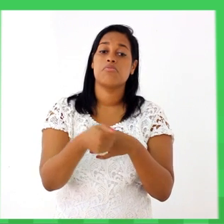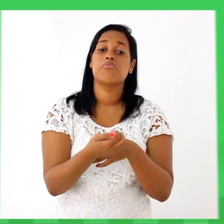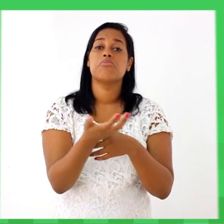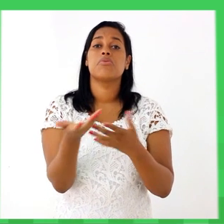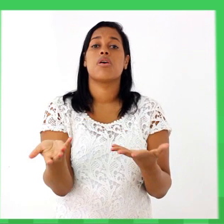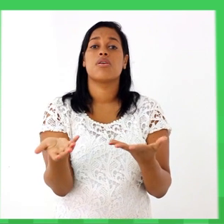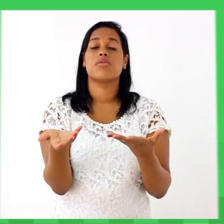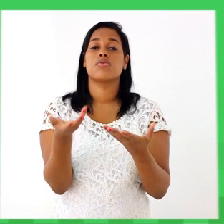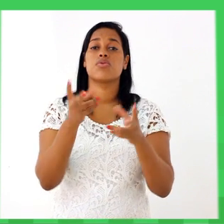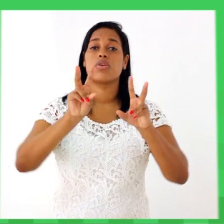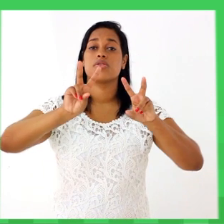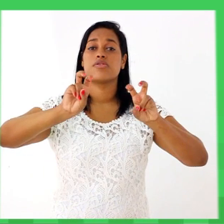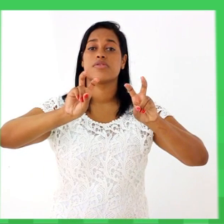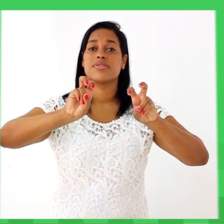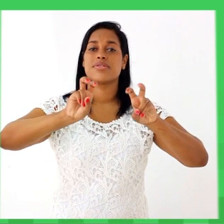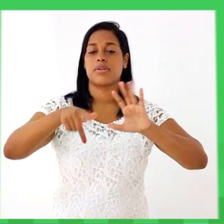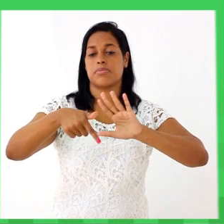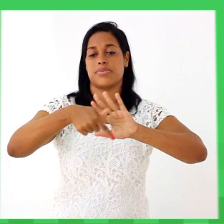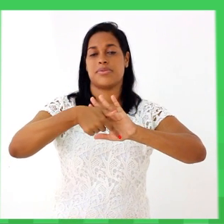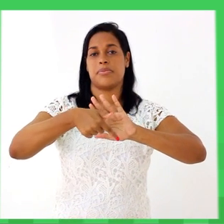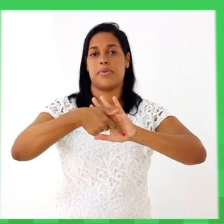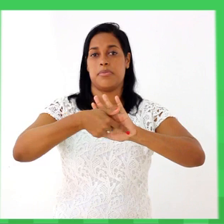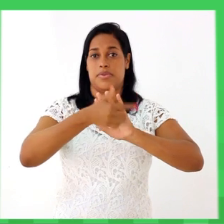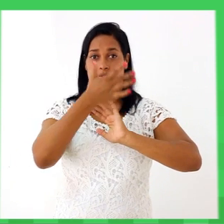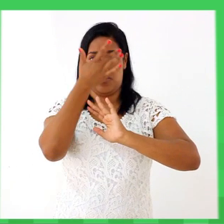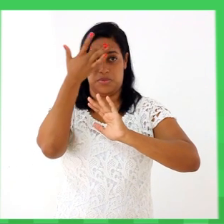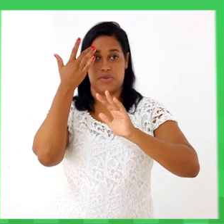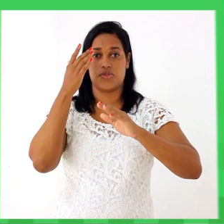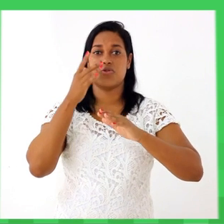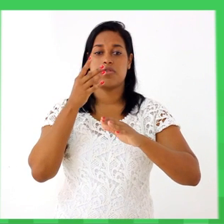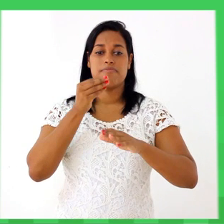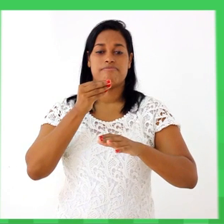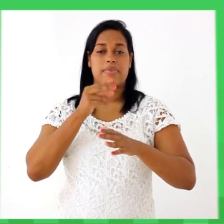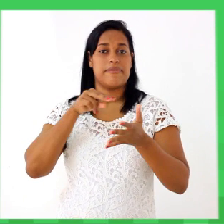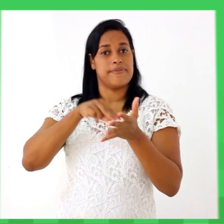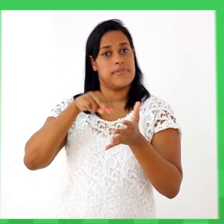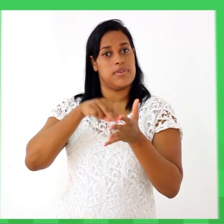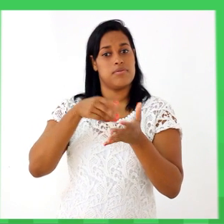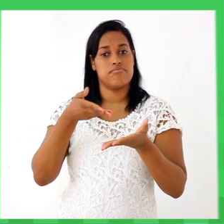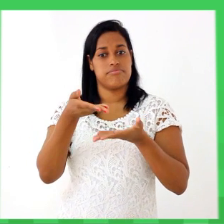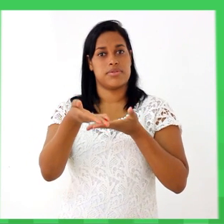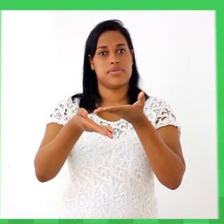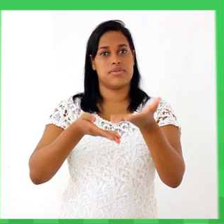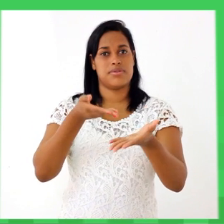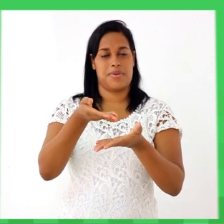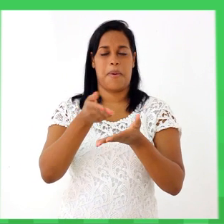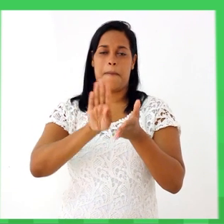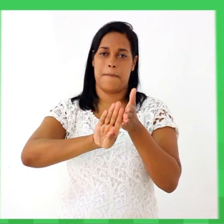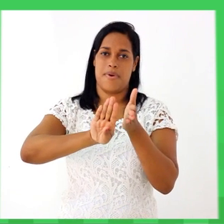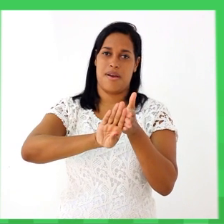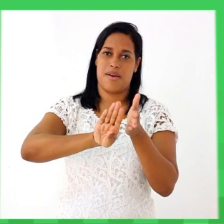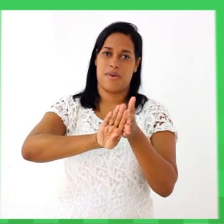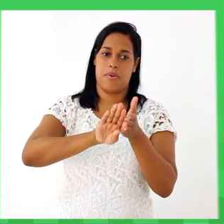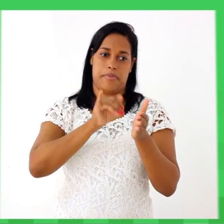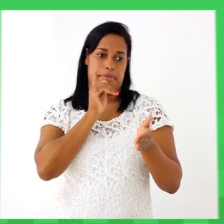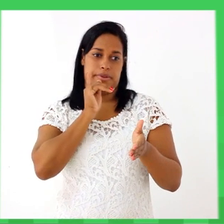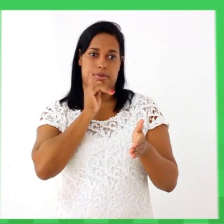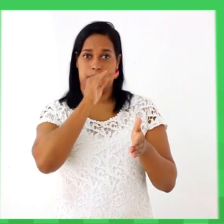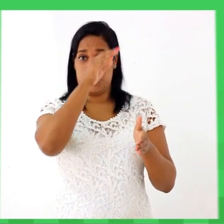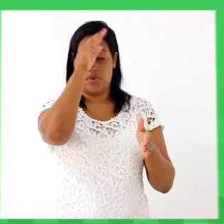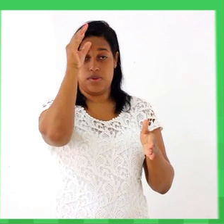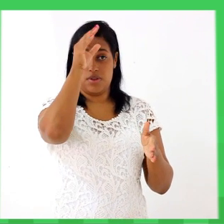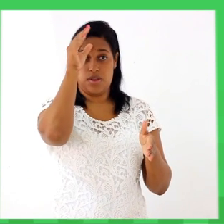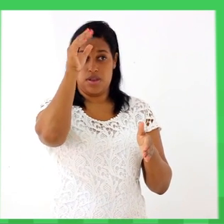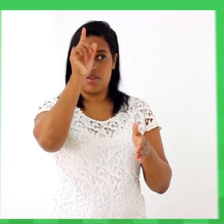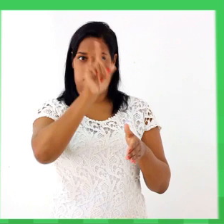os tipos de papéis das pessoas que frequentam um banco? Você já pode pensar no cliente.